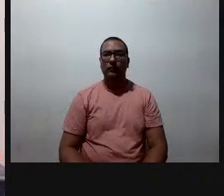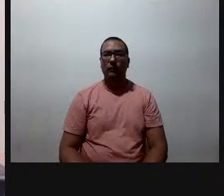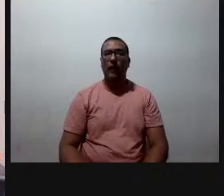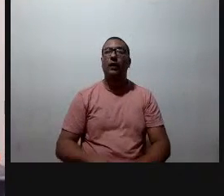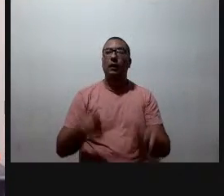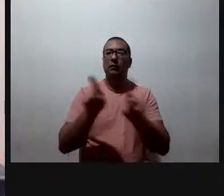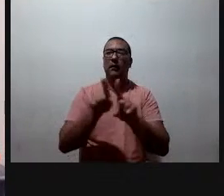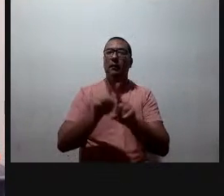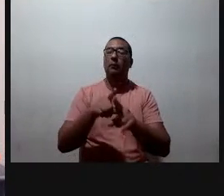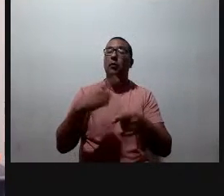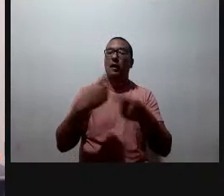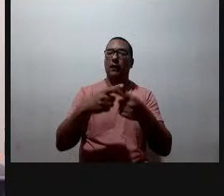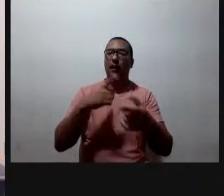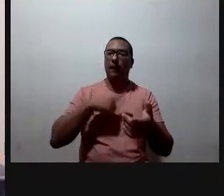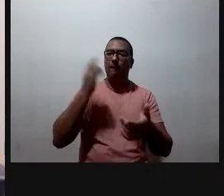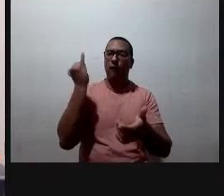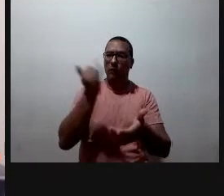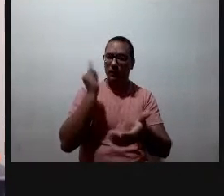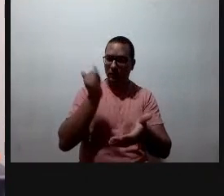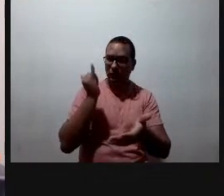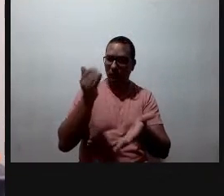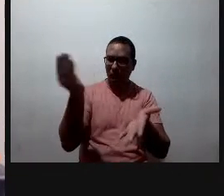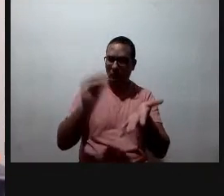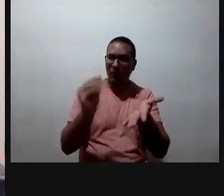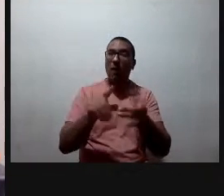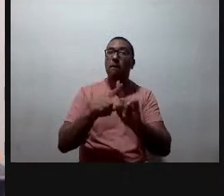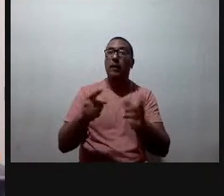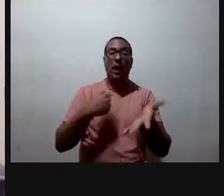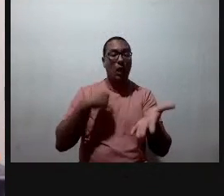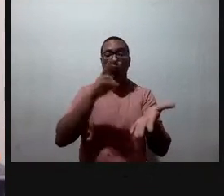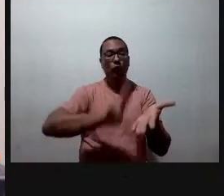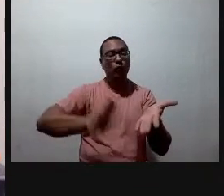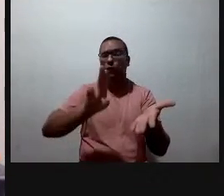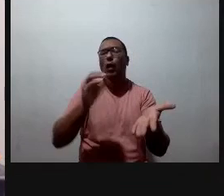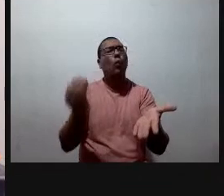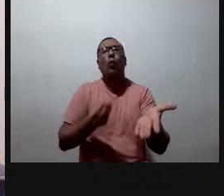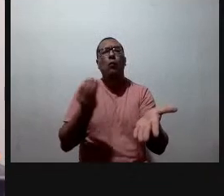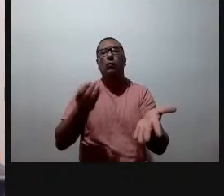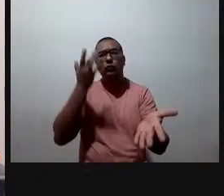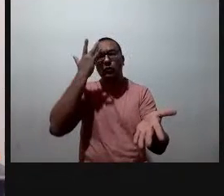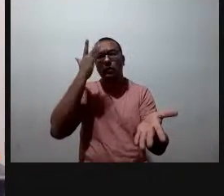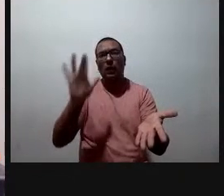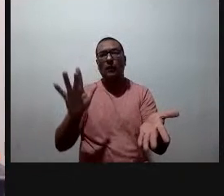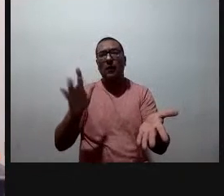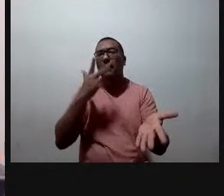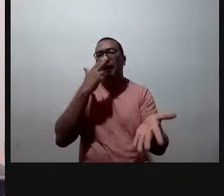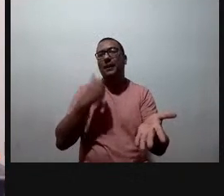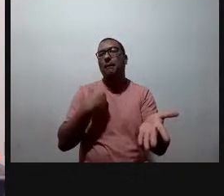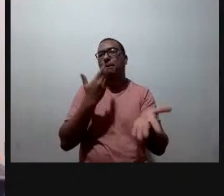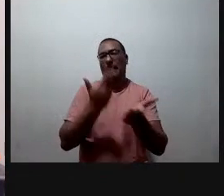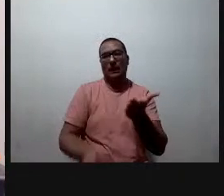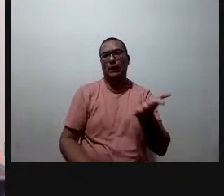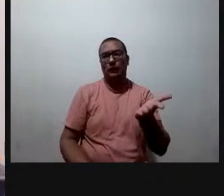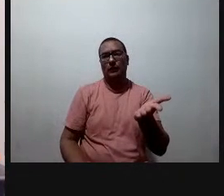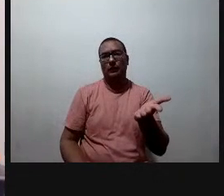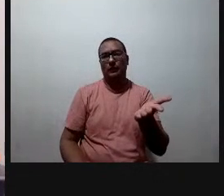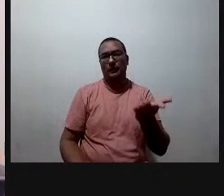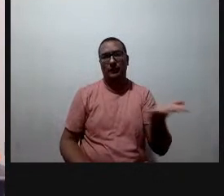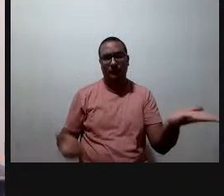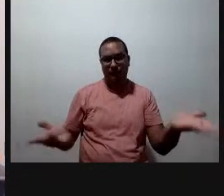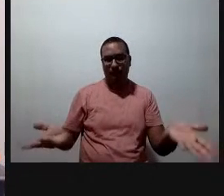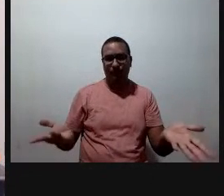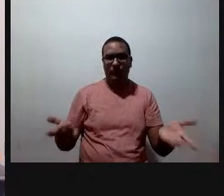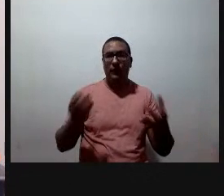de dados à minha disposição sem saber o que fazer com eles é um desperdício, né? Para que eu preciso, né, de